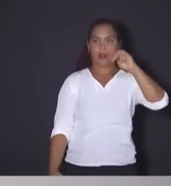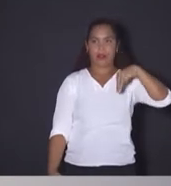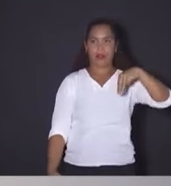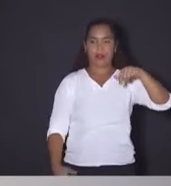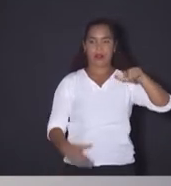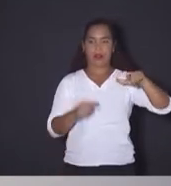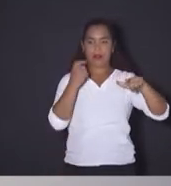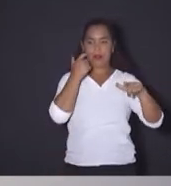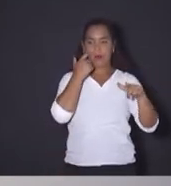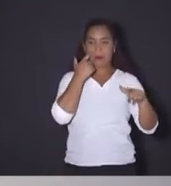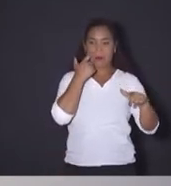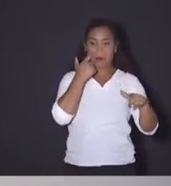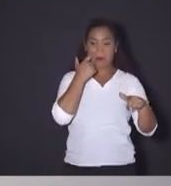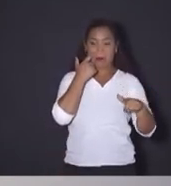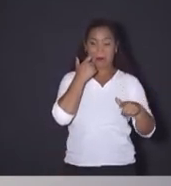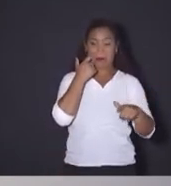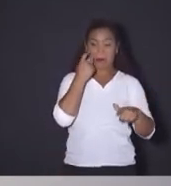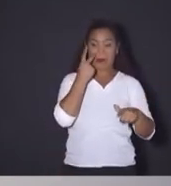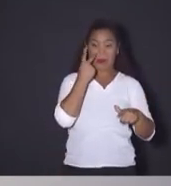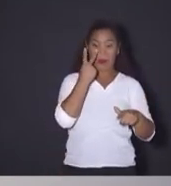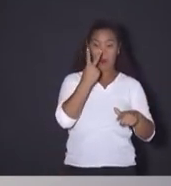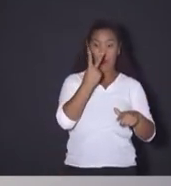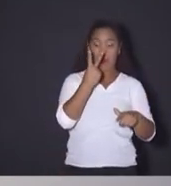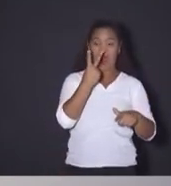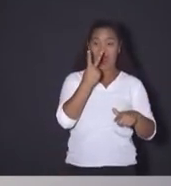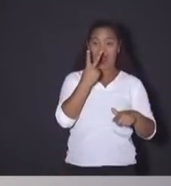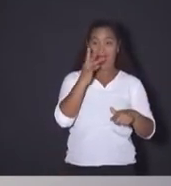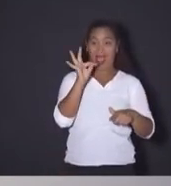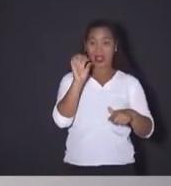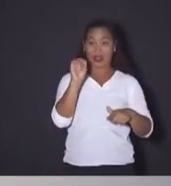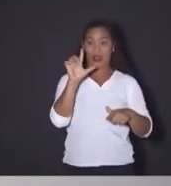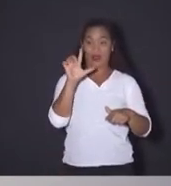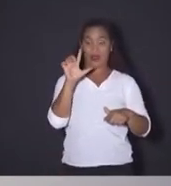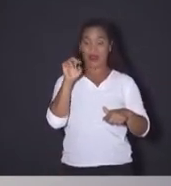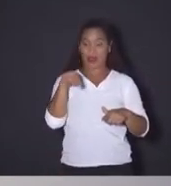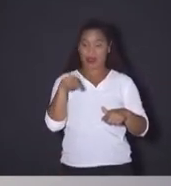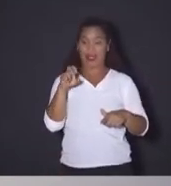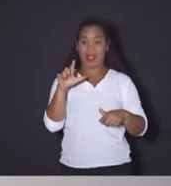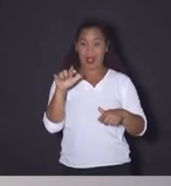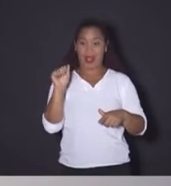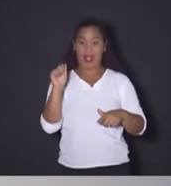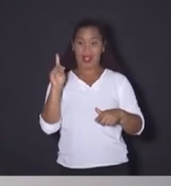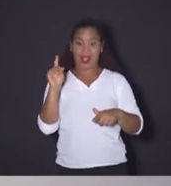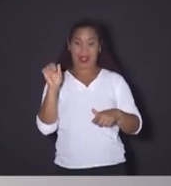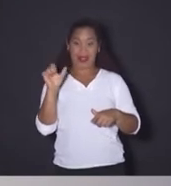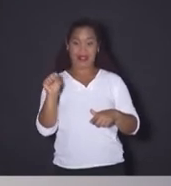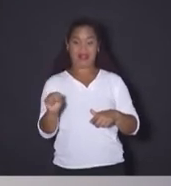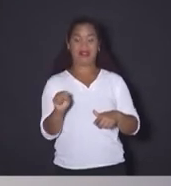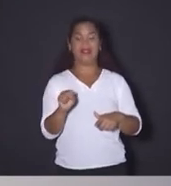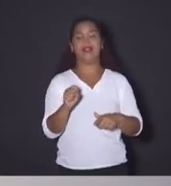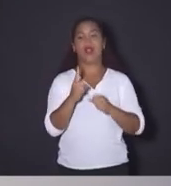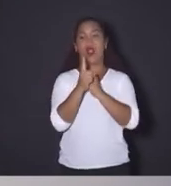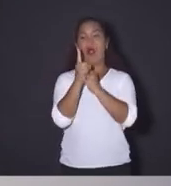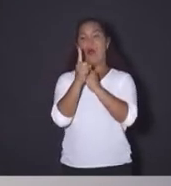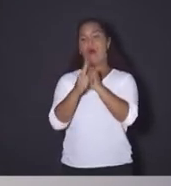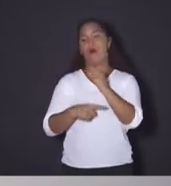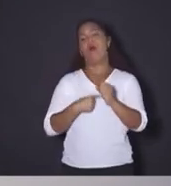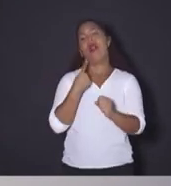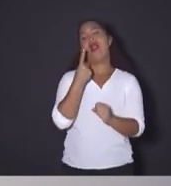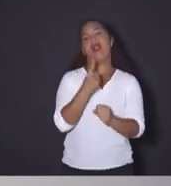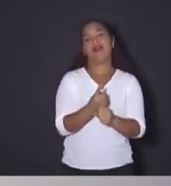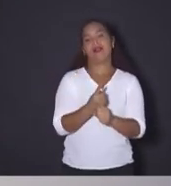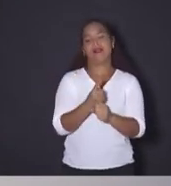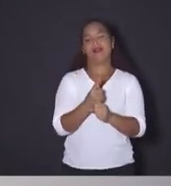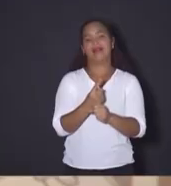de quase duas toneladas em um ano ea pergunta que nos é importante fazer né numa sala de